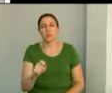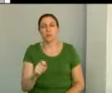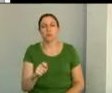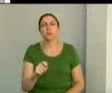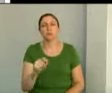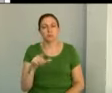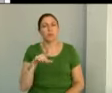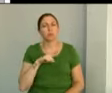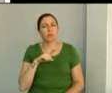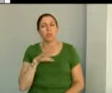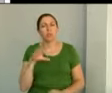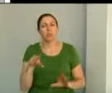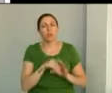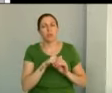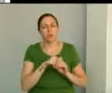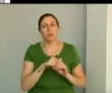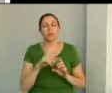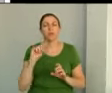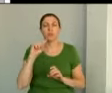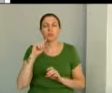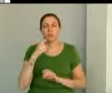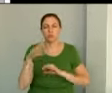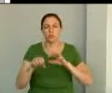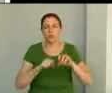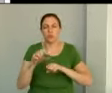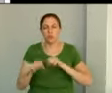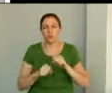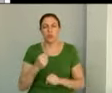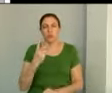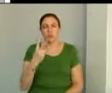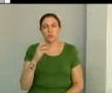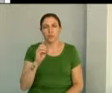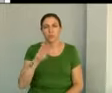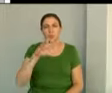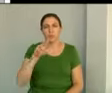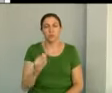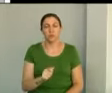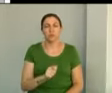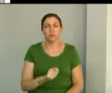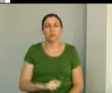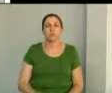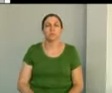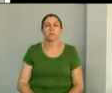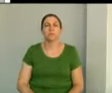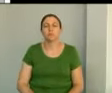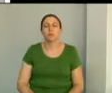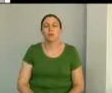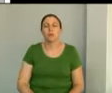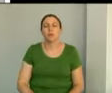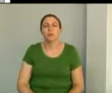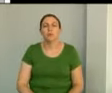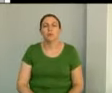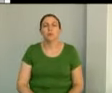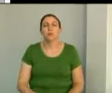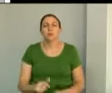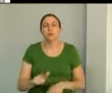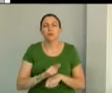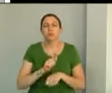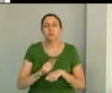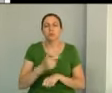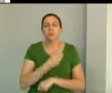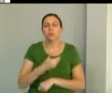lixo está aqui, tá? Então, dos 35.400, 20 milhões é coleta de lixo, 6,62. Gestão e